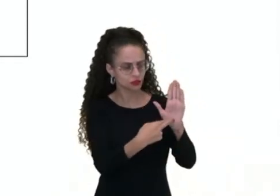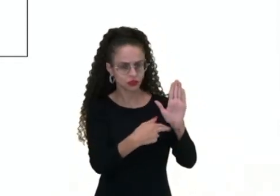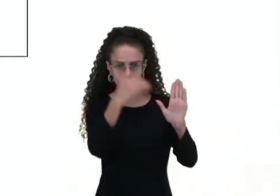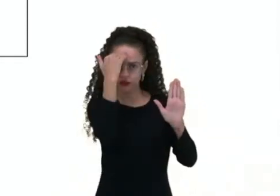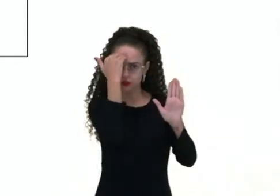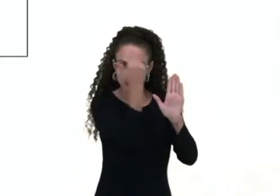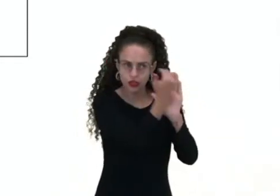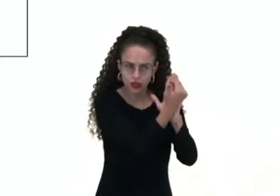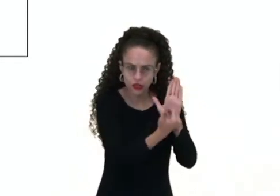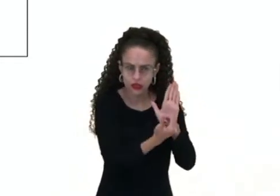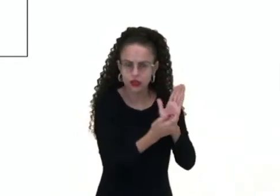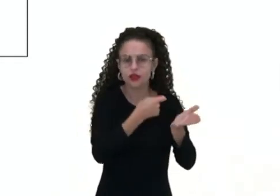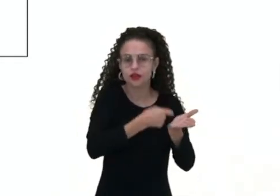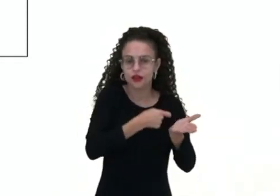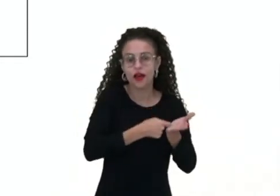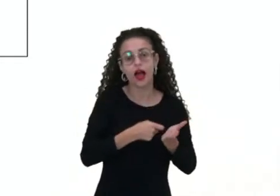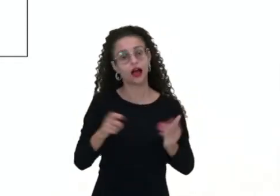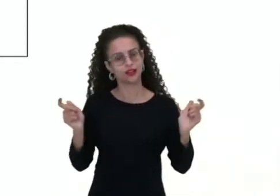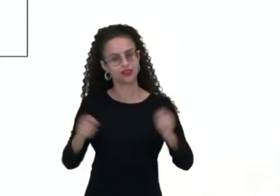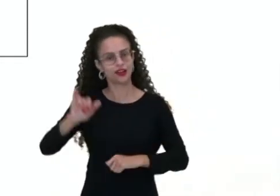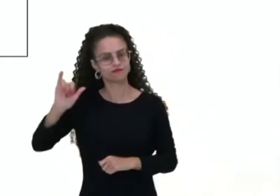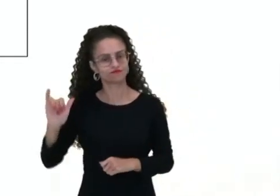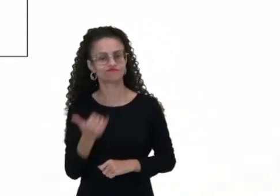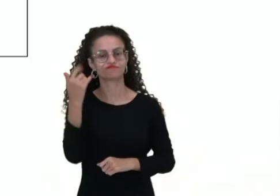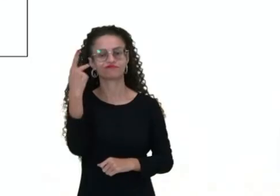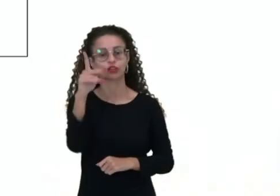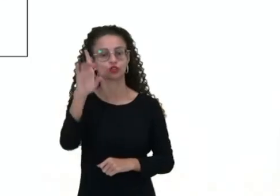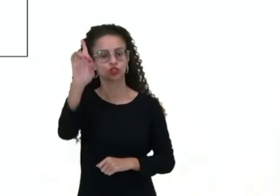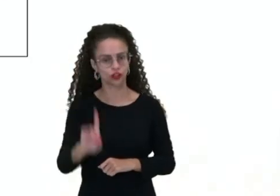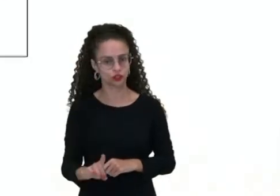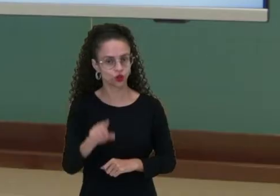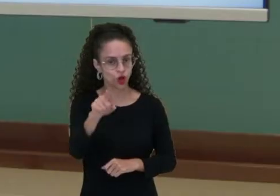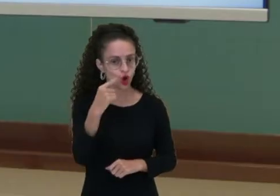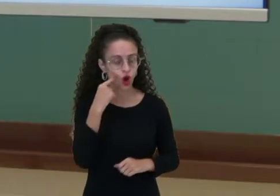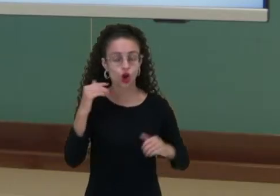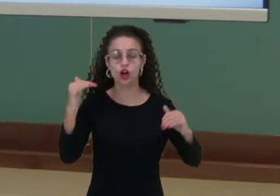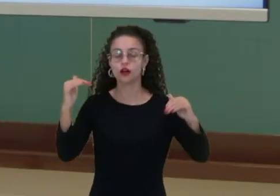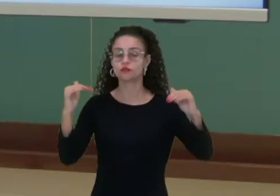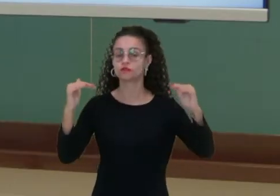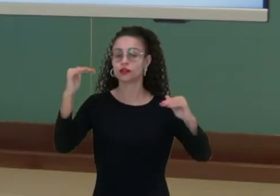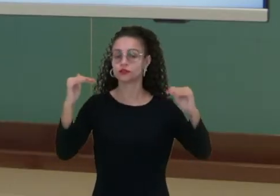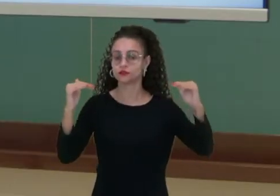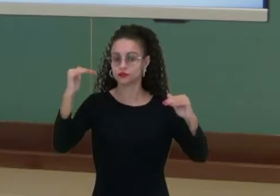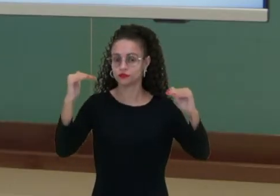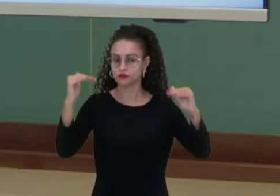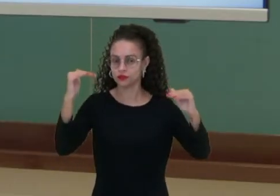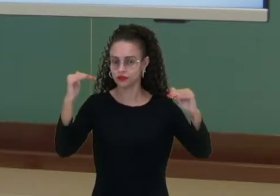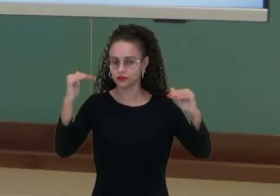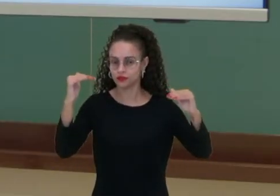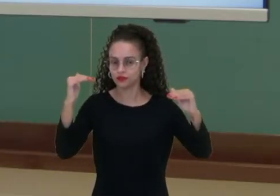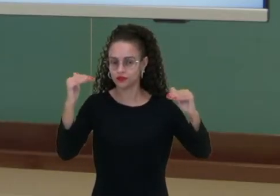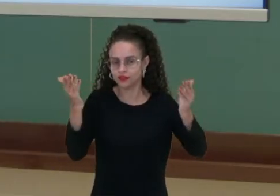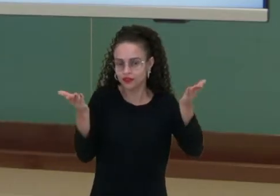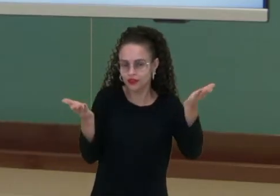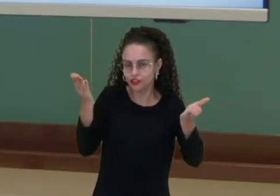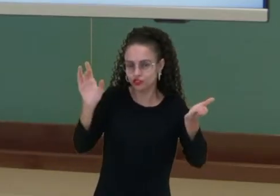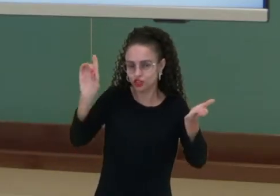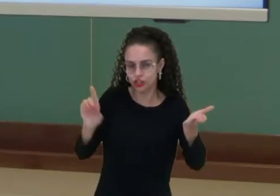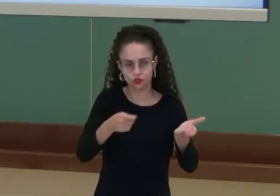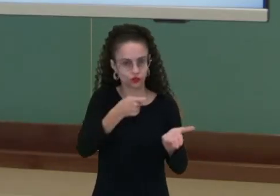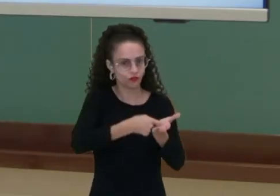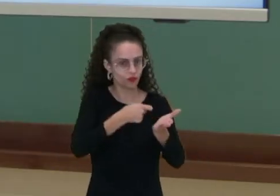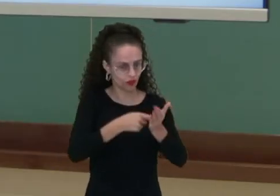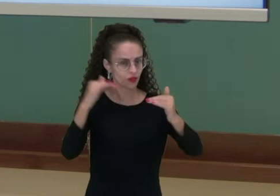possa usufruir dos seus direitos. E lembre da balança, o equilíbrio que existe entre direitos e